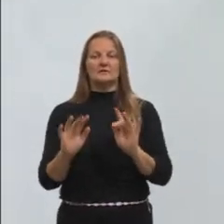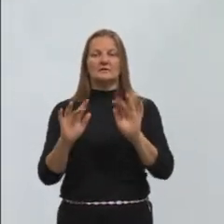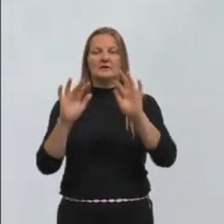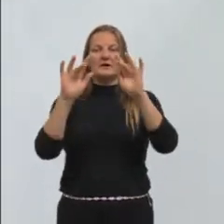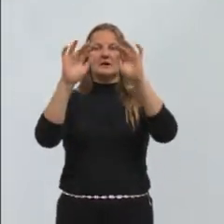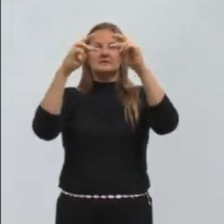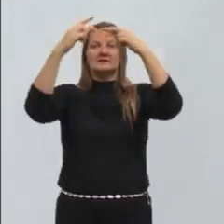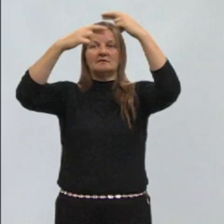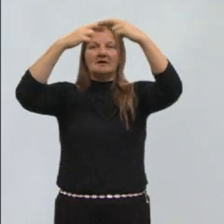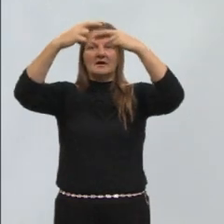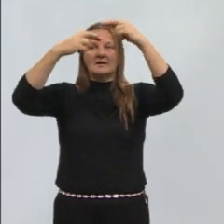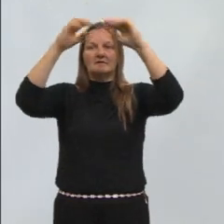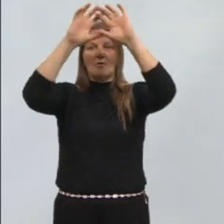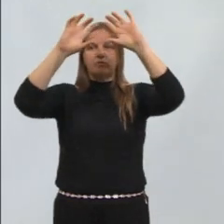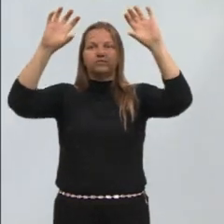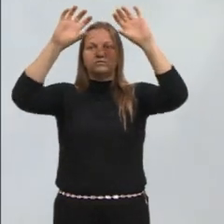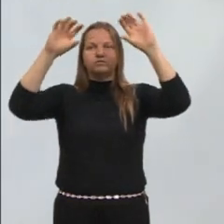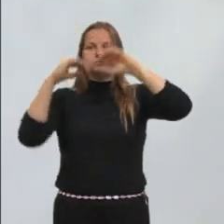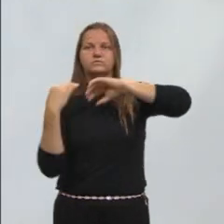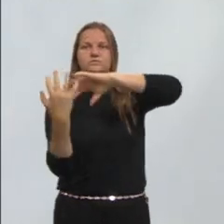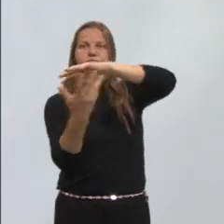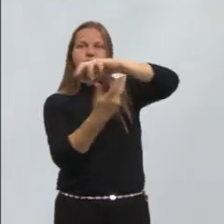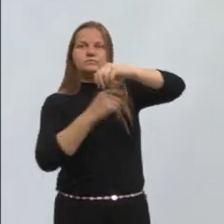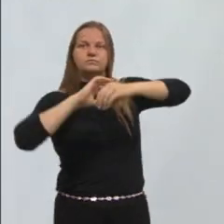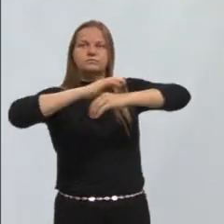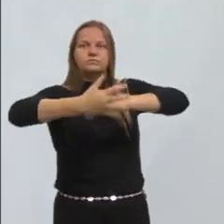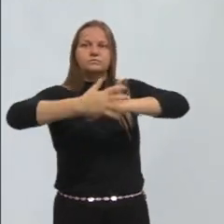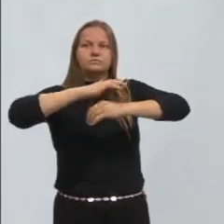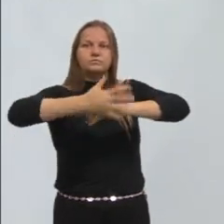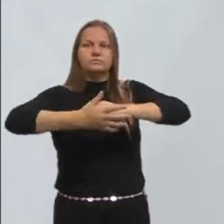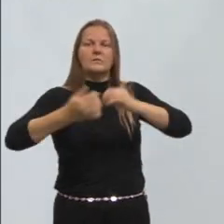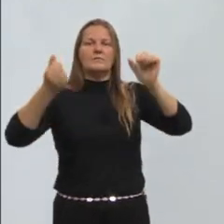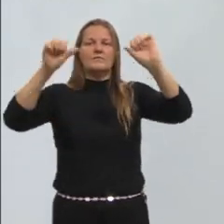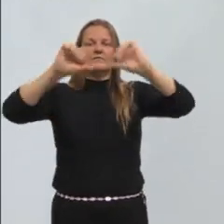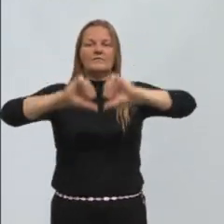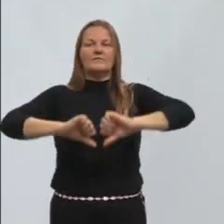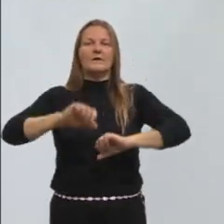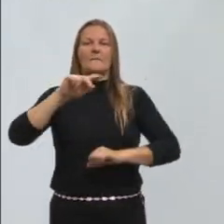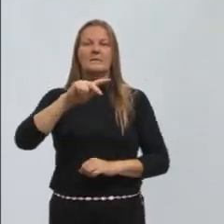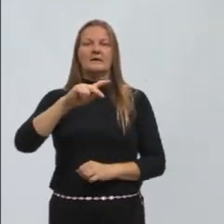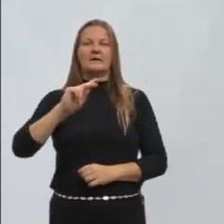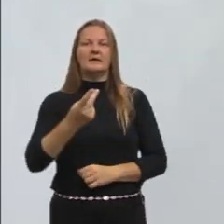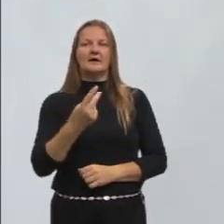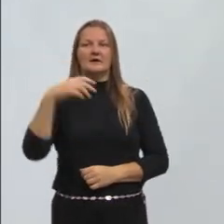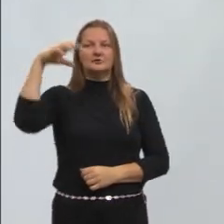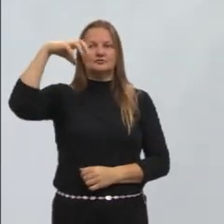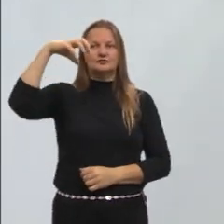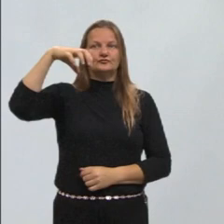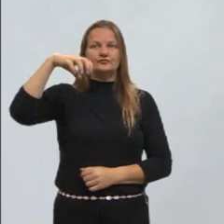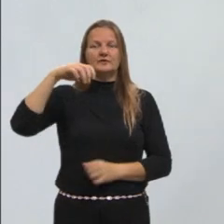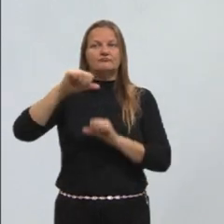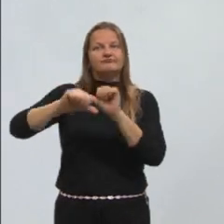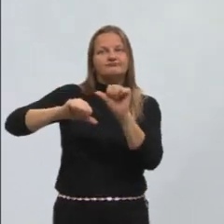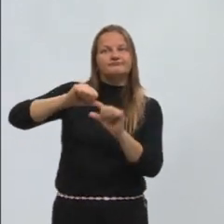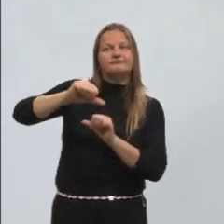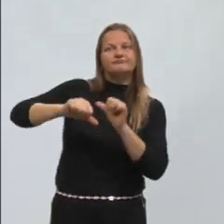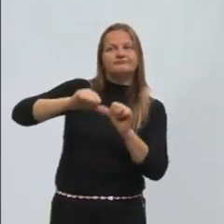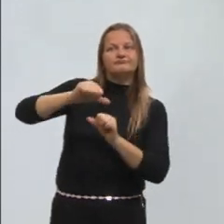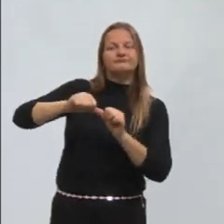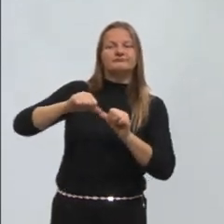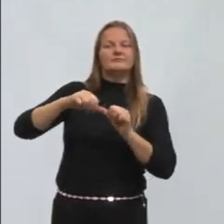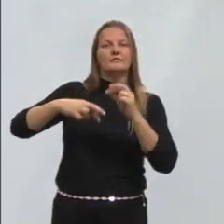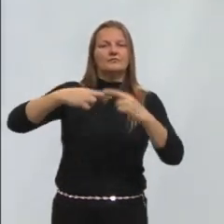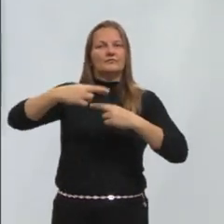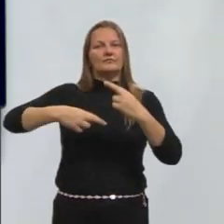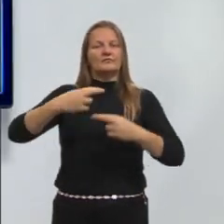uma reação na atmosférica e acaba prejudicando o PH da chuva né mudando o PH da chuva porque a chuva tá ali ela tem